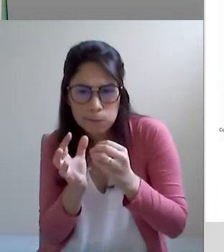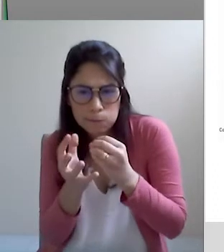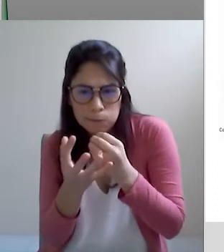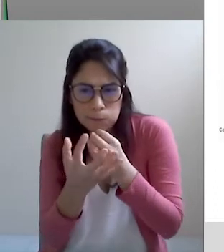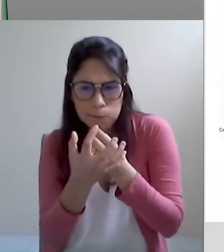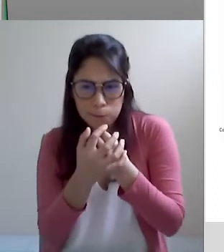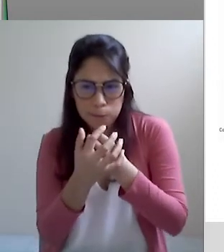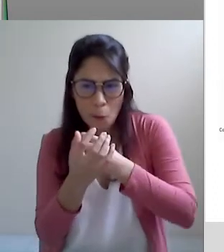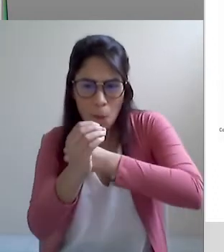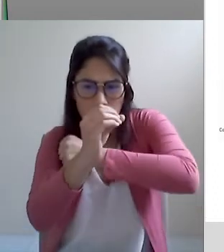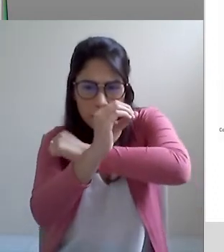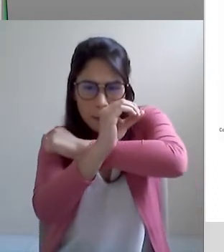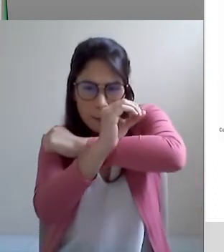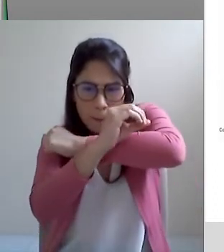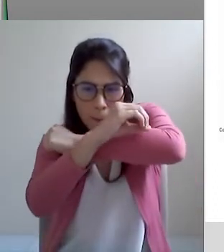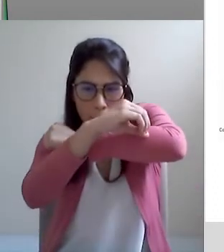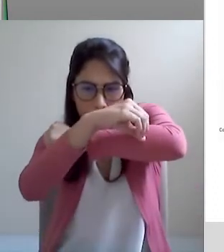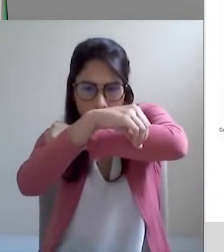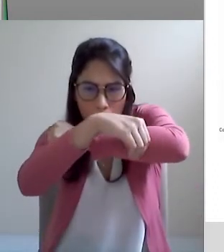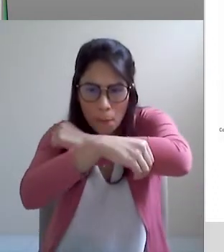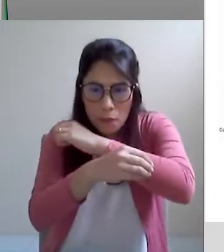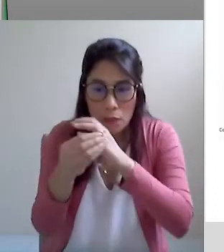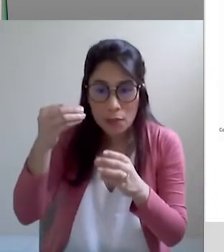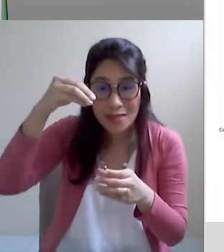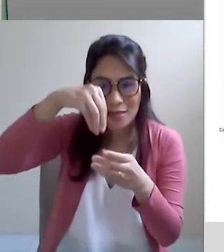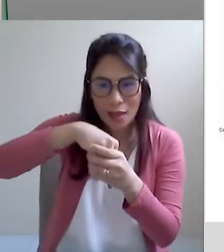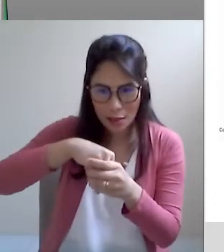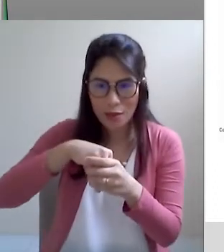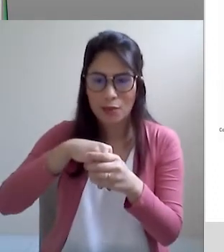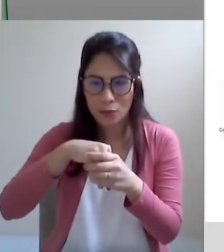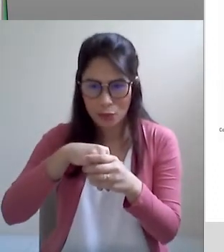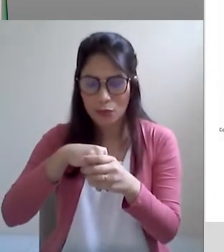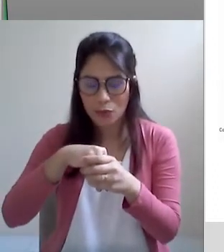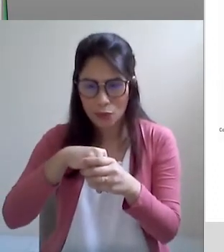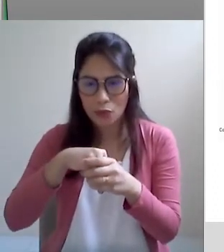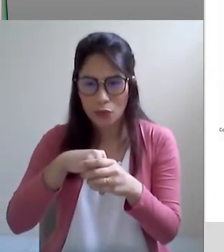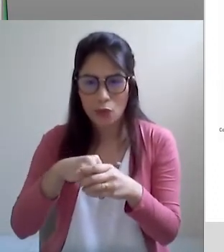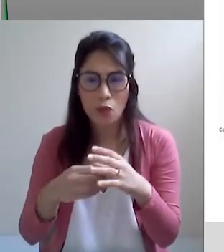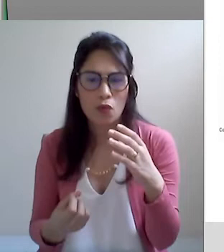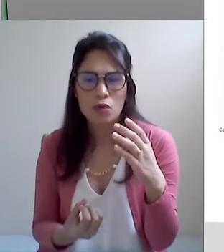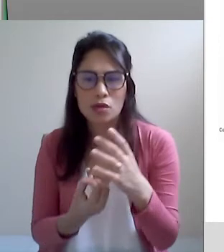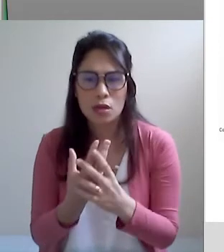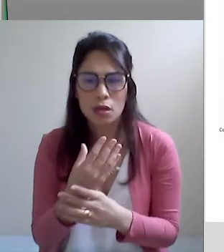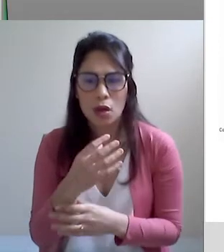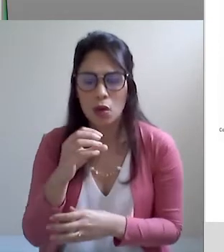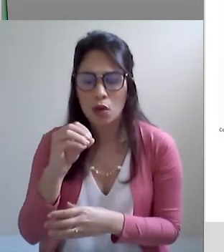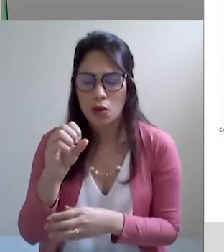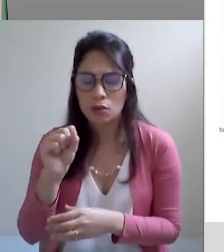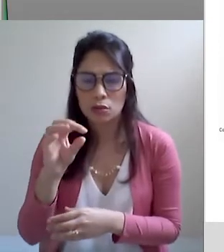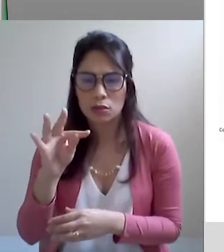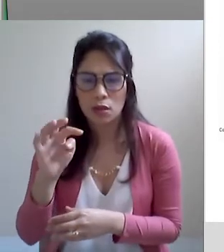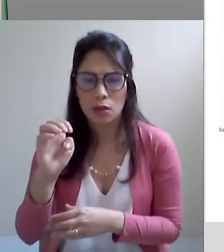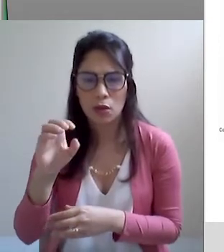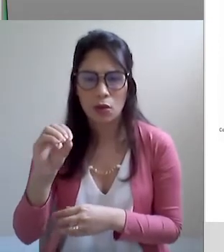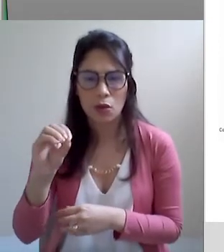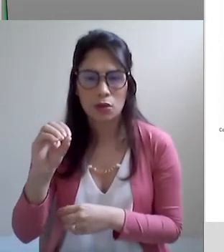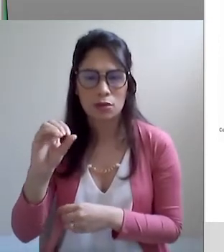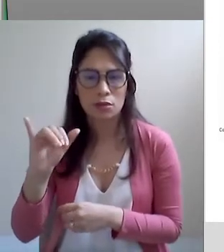serão encarcerados e carregados para o interior, formando então os osteócitos.